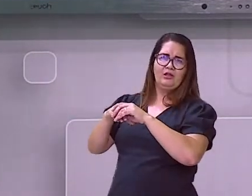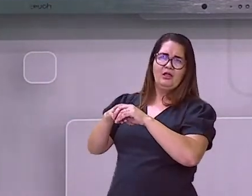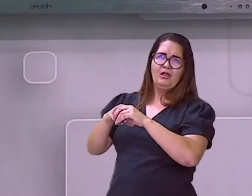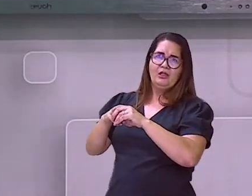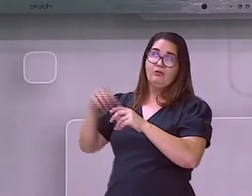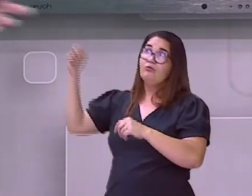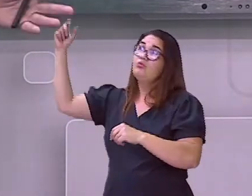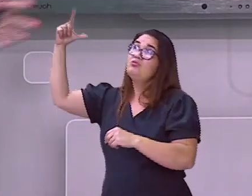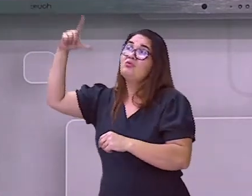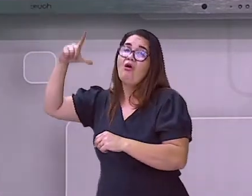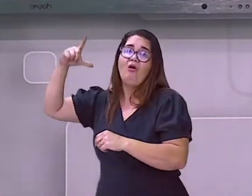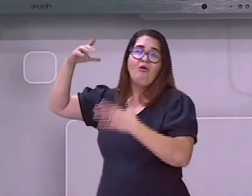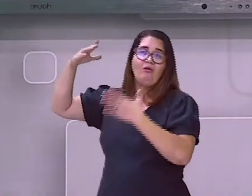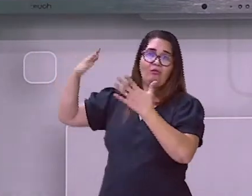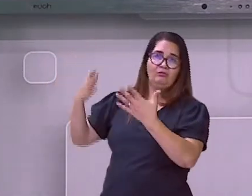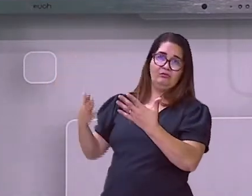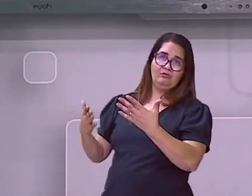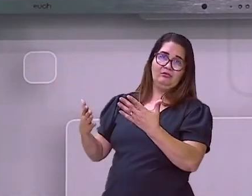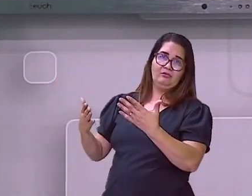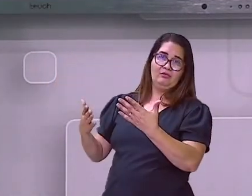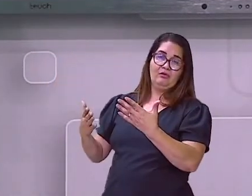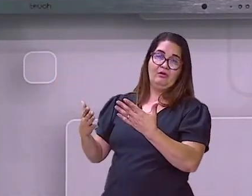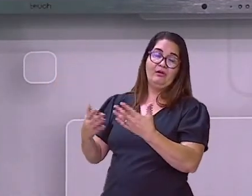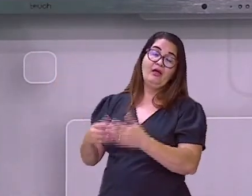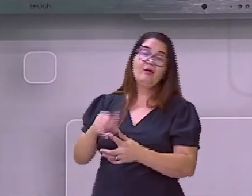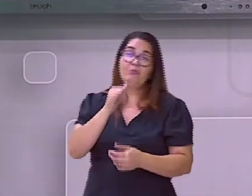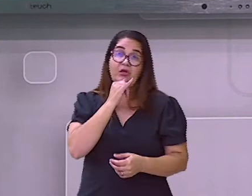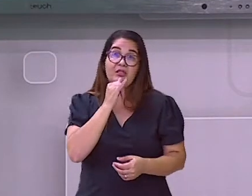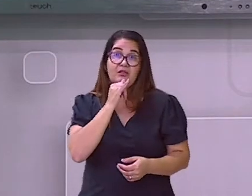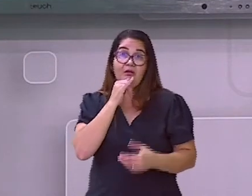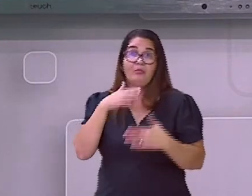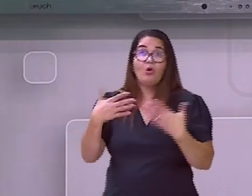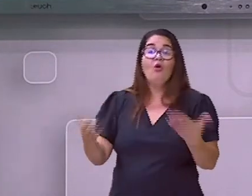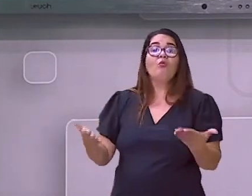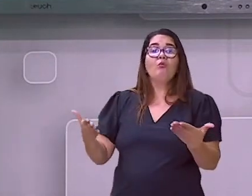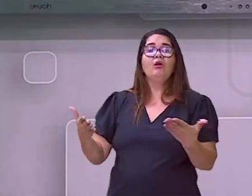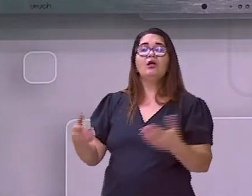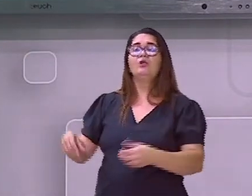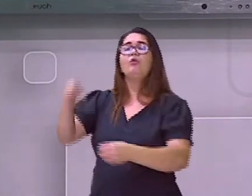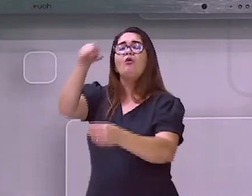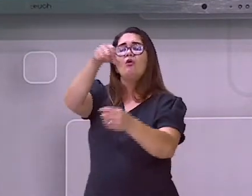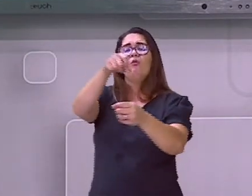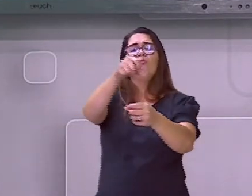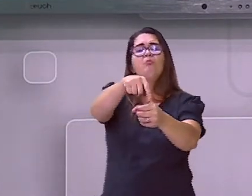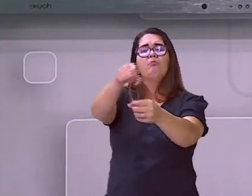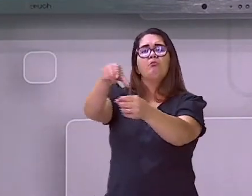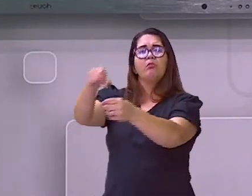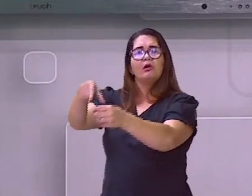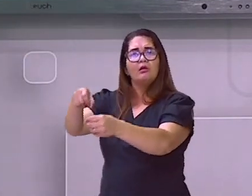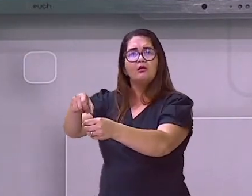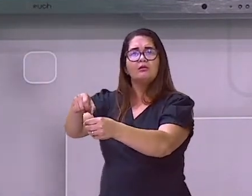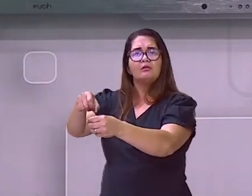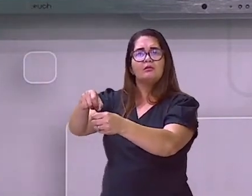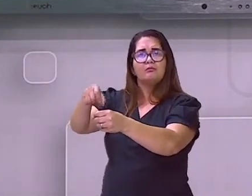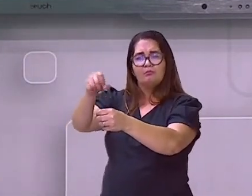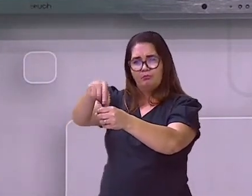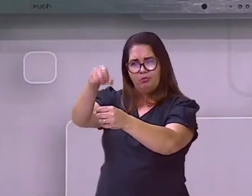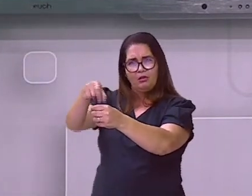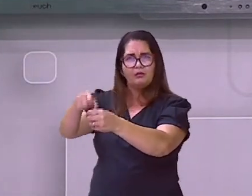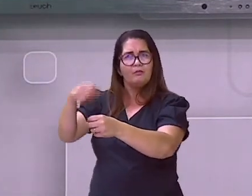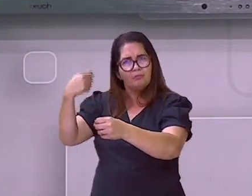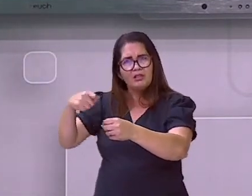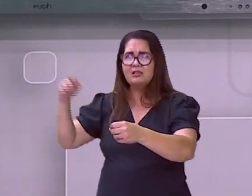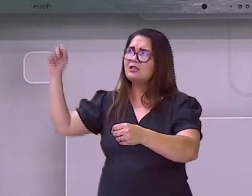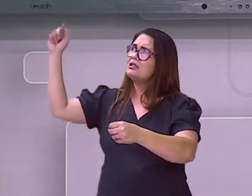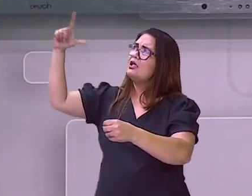não choveu, perdeu a colheita. E quando você utiliza da tecnologia, ela vai te